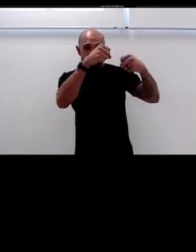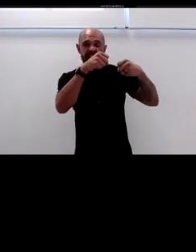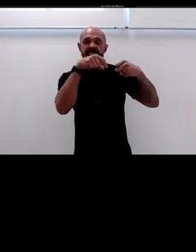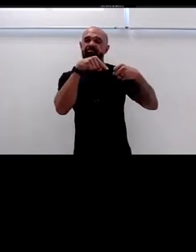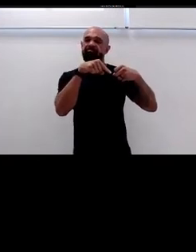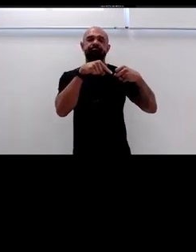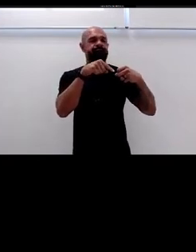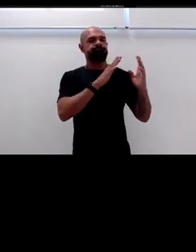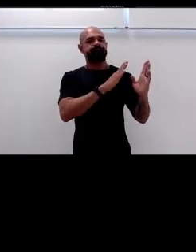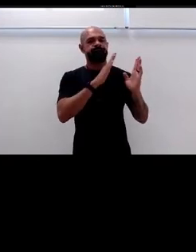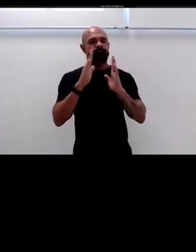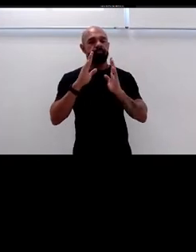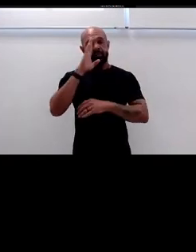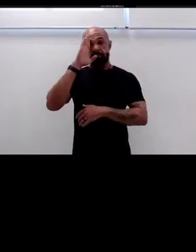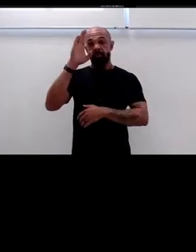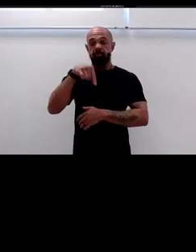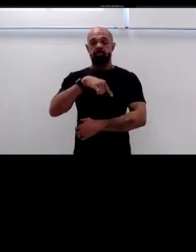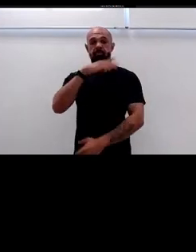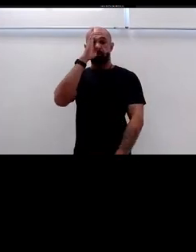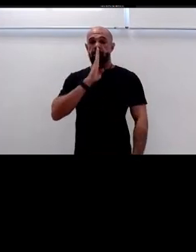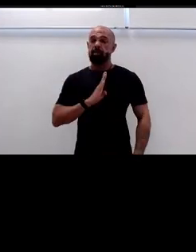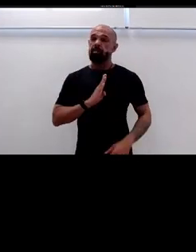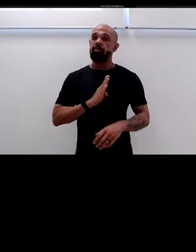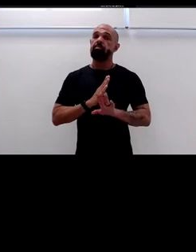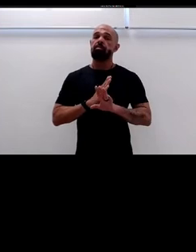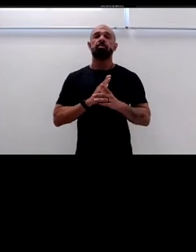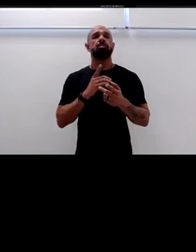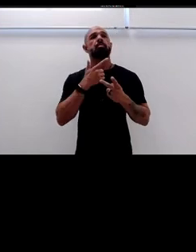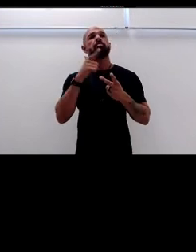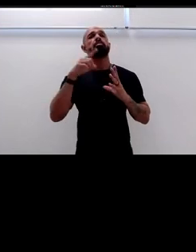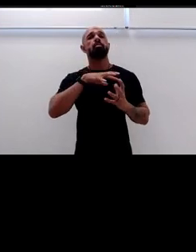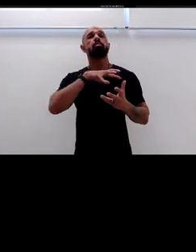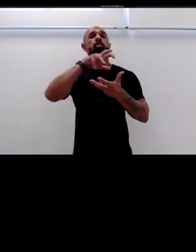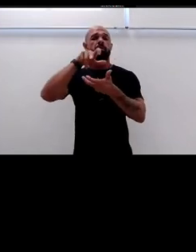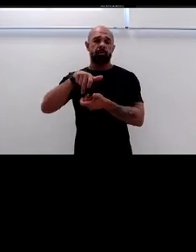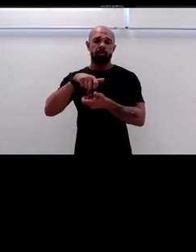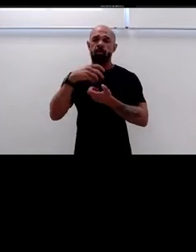só no, principalmente no Brasil, mas no mundo todo,